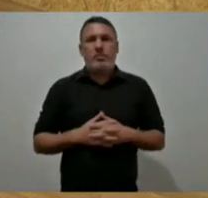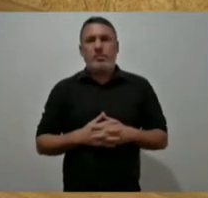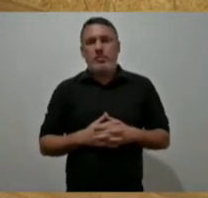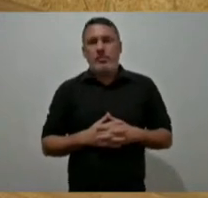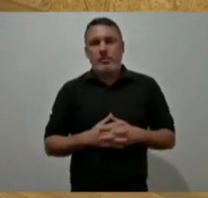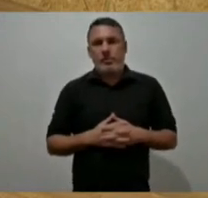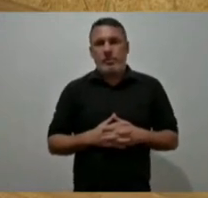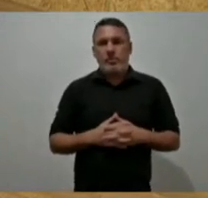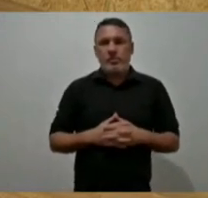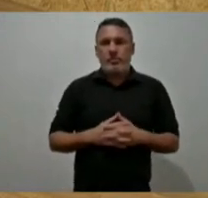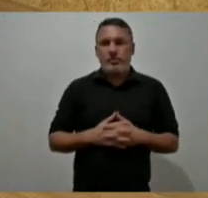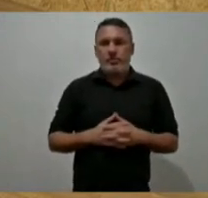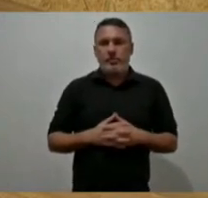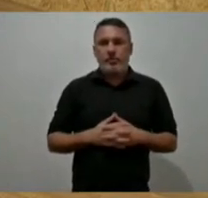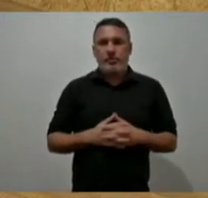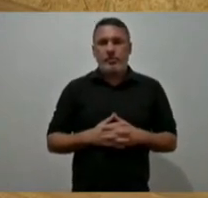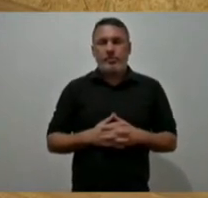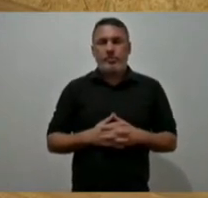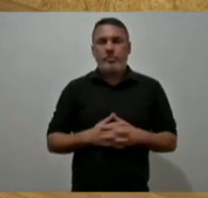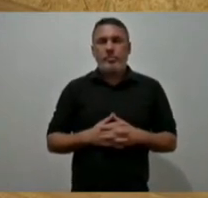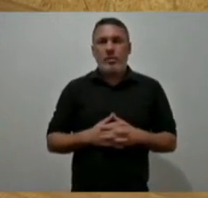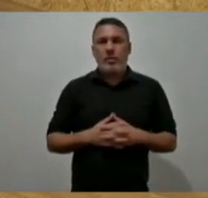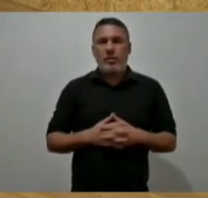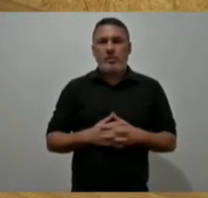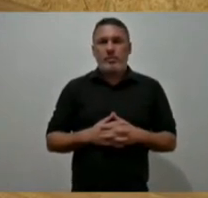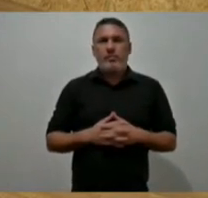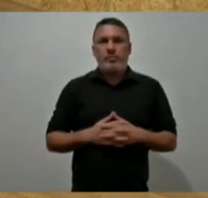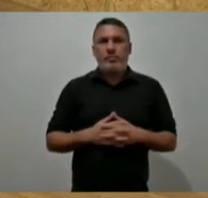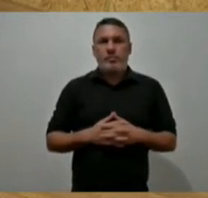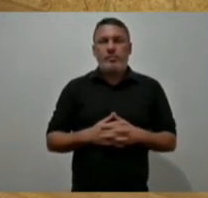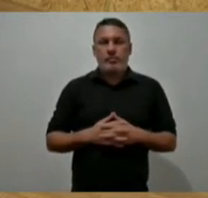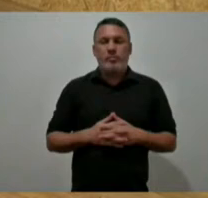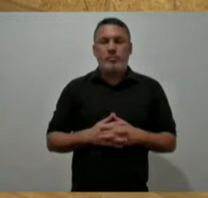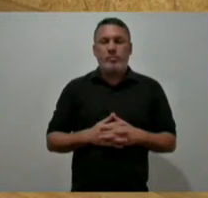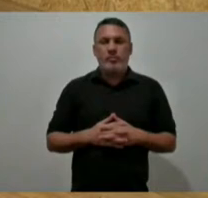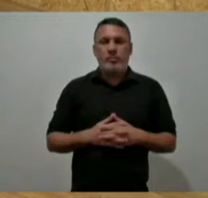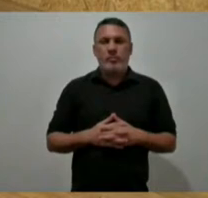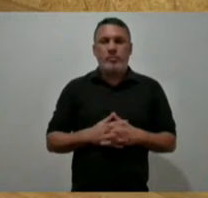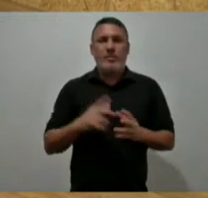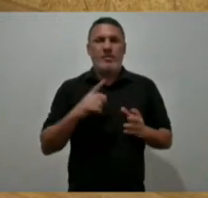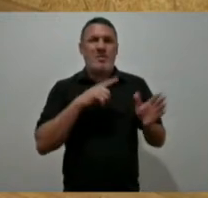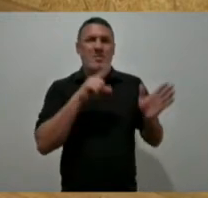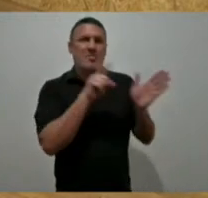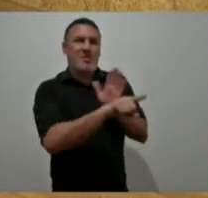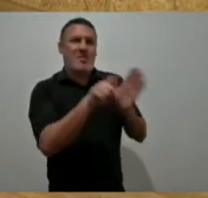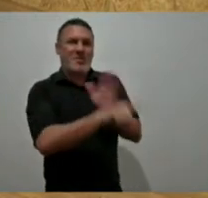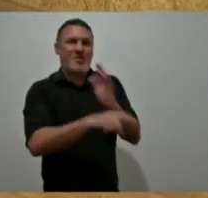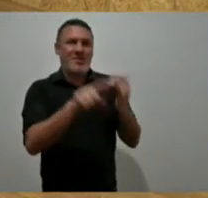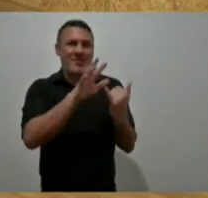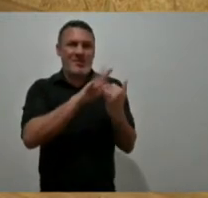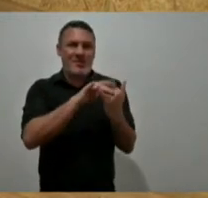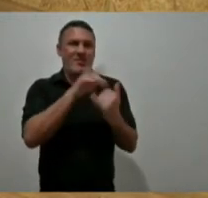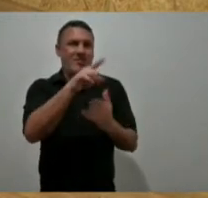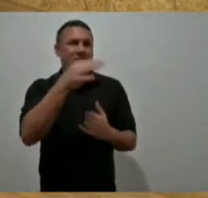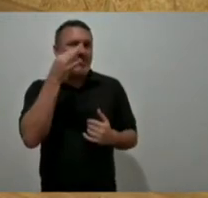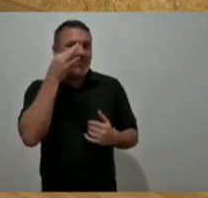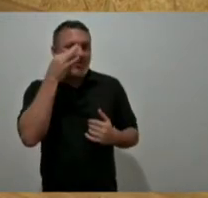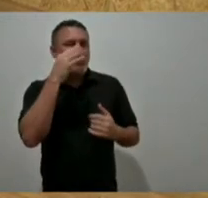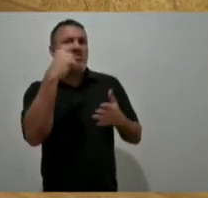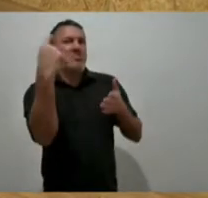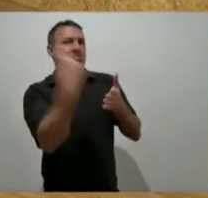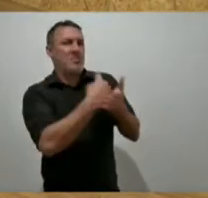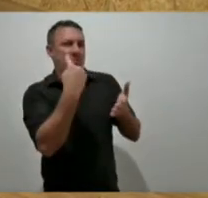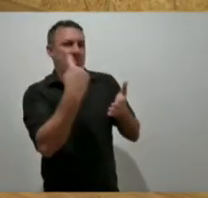Bom, Sebastião, agora as perguntas estão chegando aqui no YouTube. Você que está assistindo a gente aí de casa pode mandar as perguntas aqui